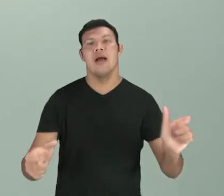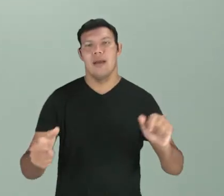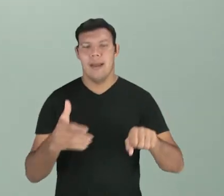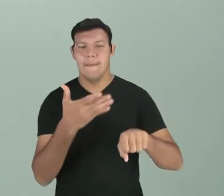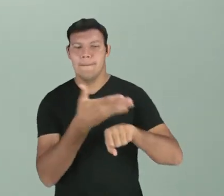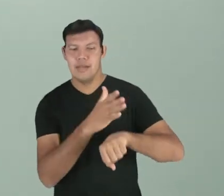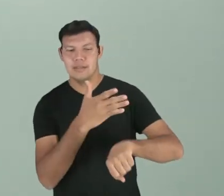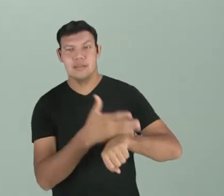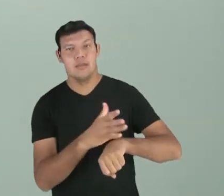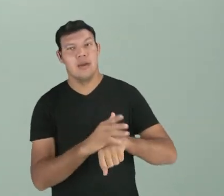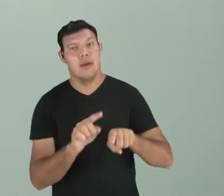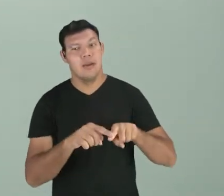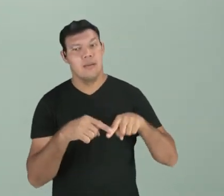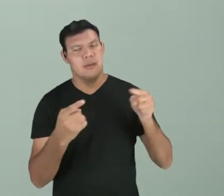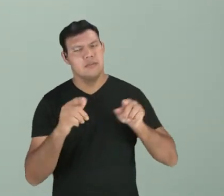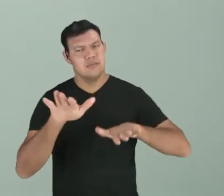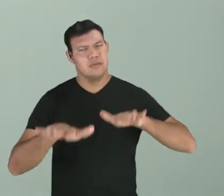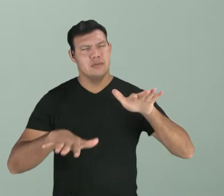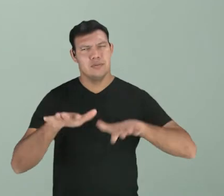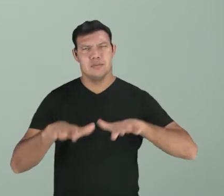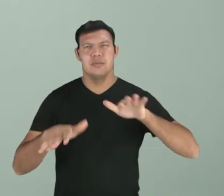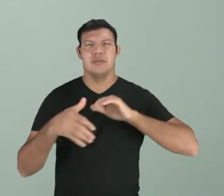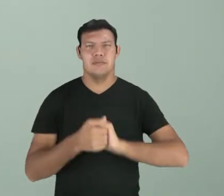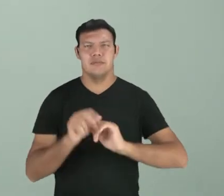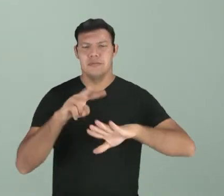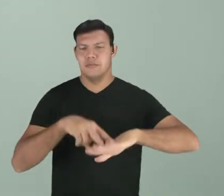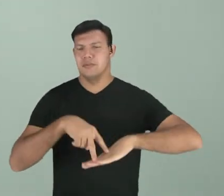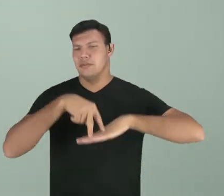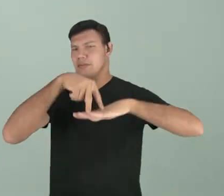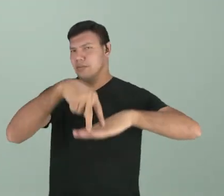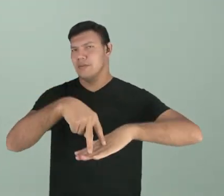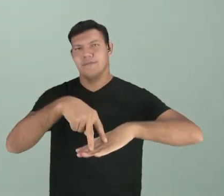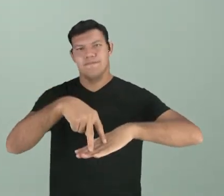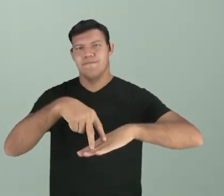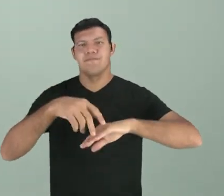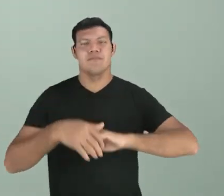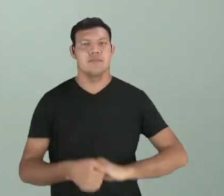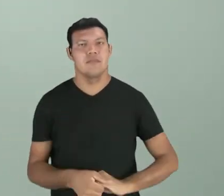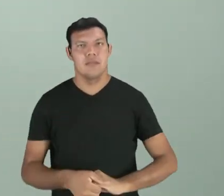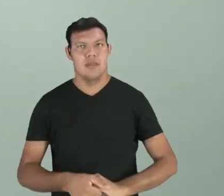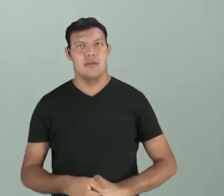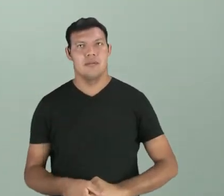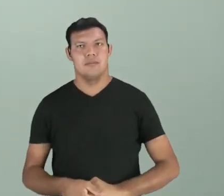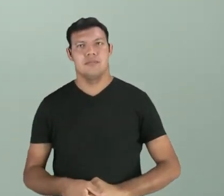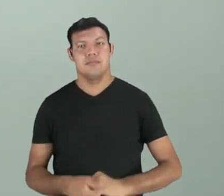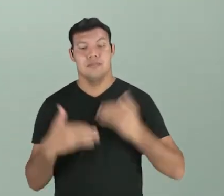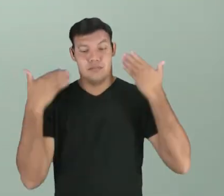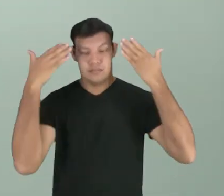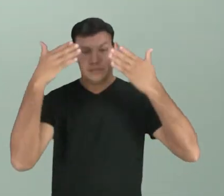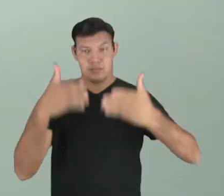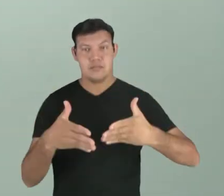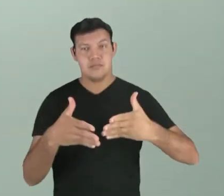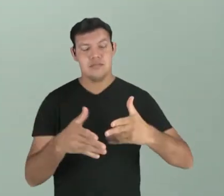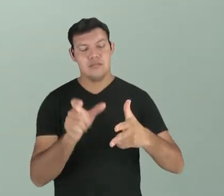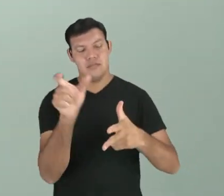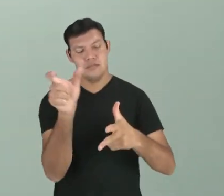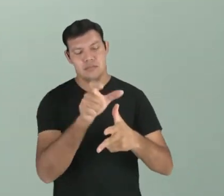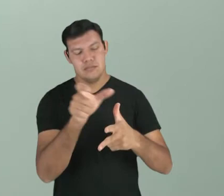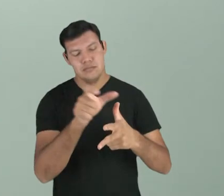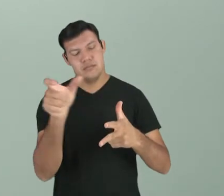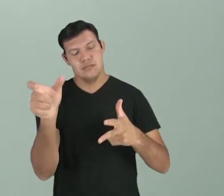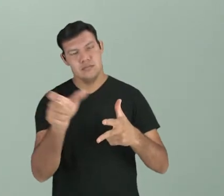personagem mais algumas vezes ele pode não ser o protagonista temos aí o foco narrativo em terceira